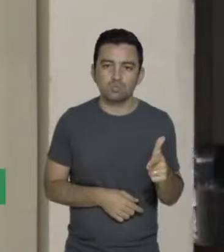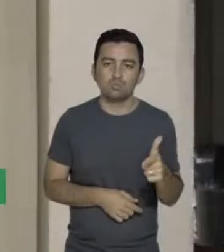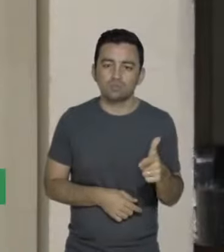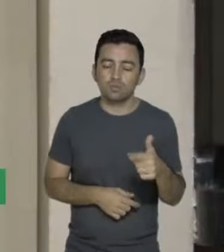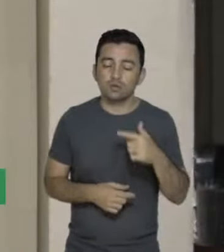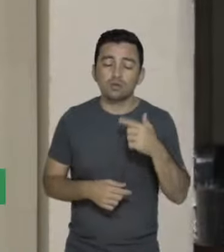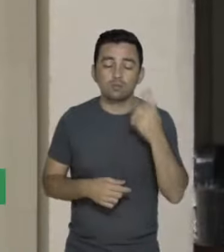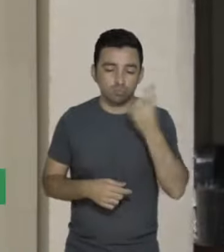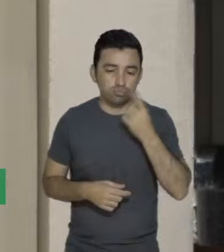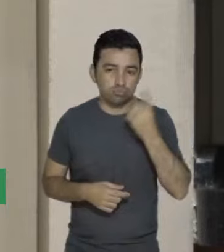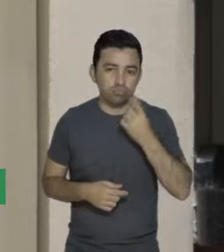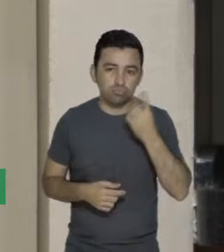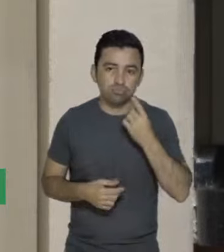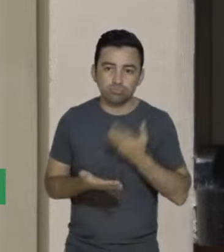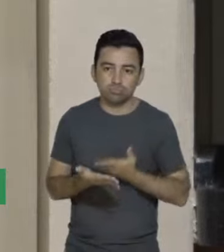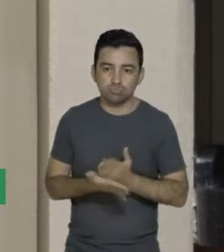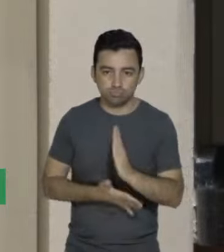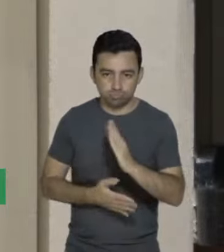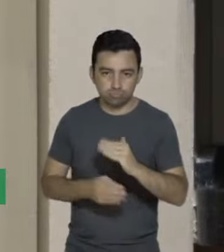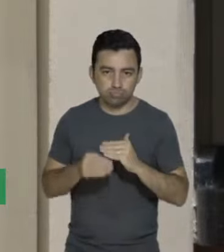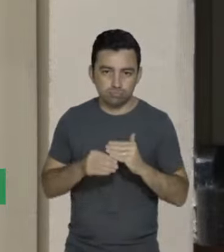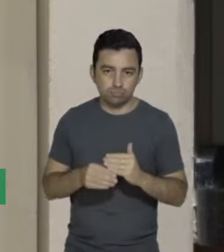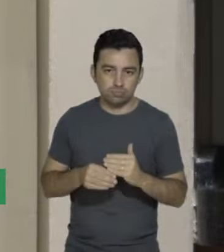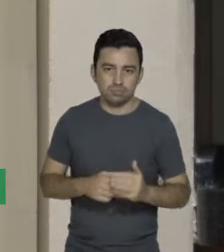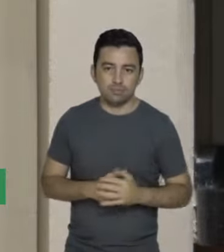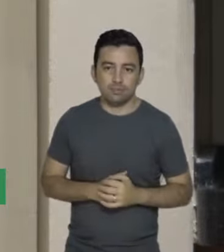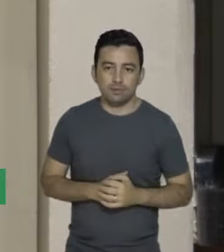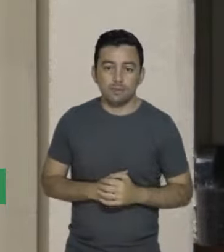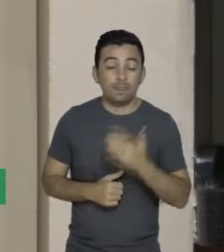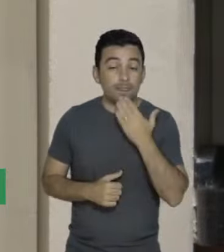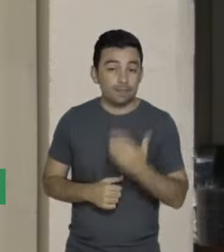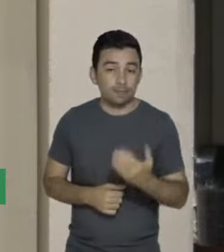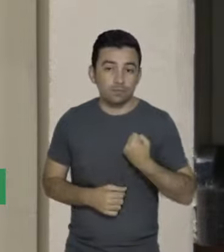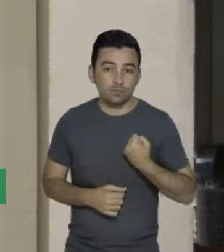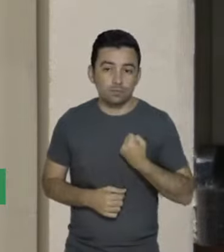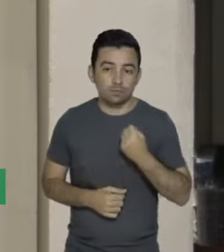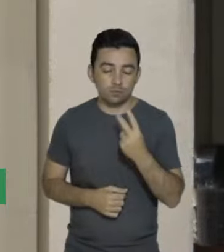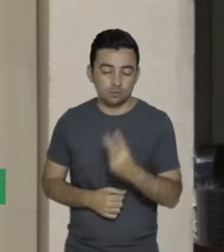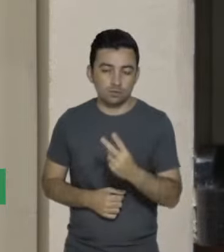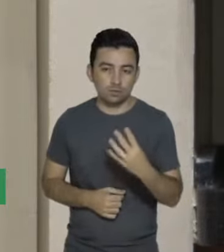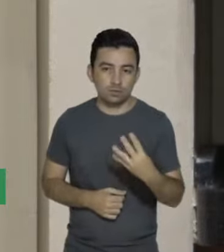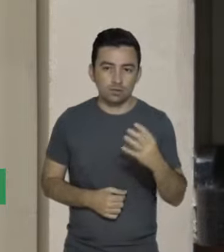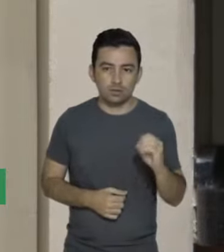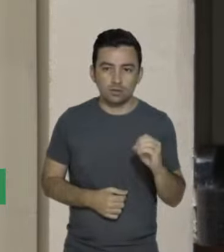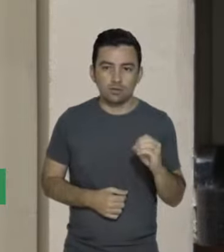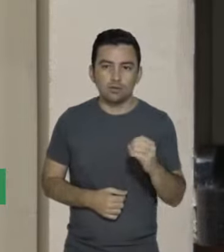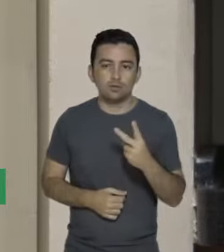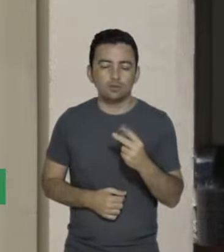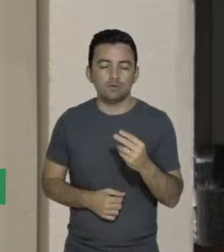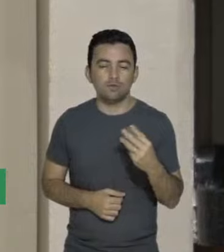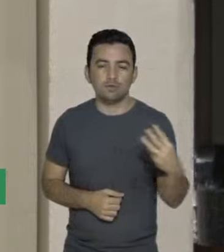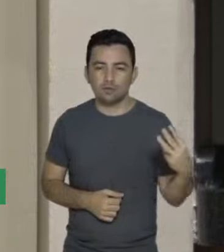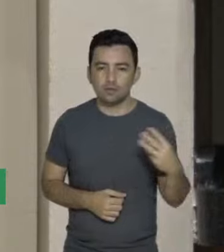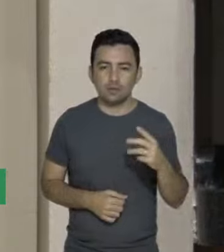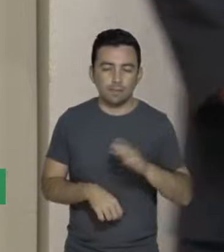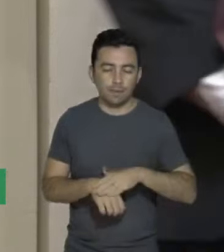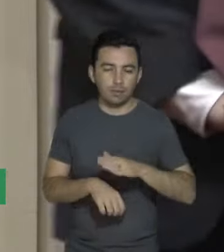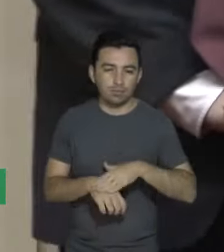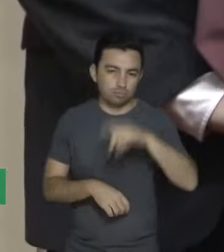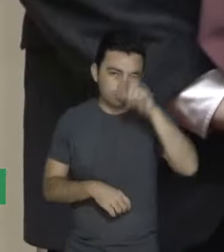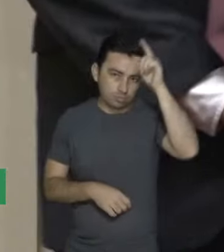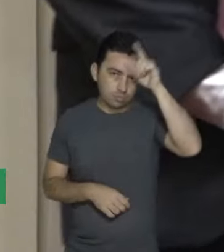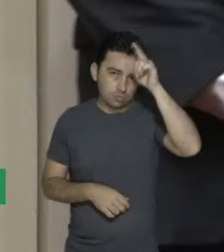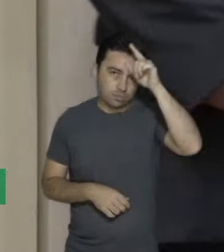se encontra aprovado por unanimidade requerimento 240 de 2023 Deputado Sargento Lima